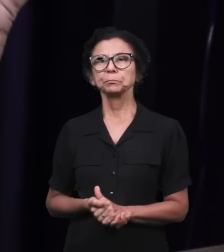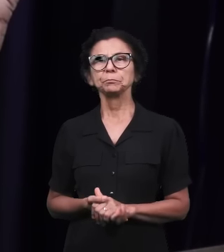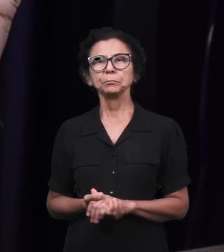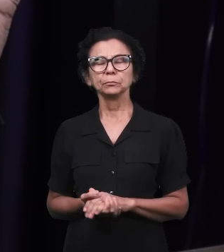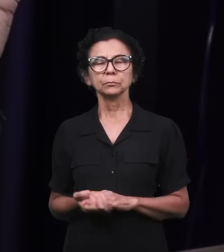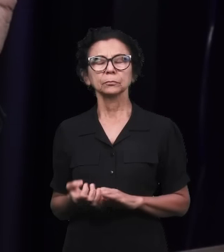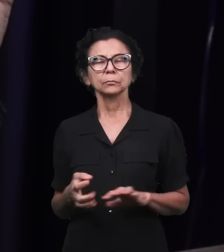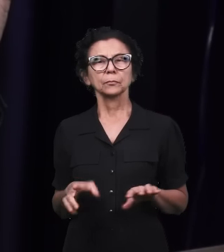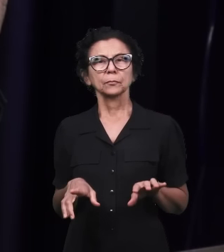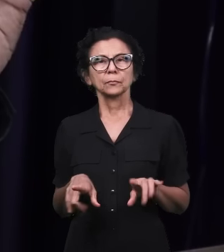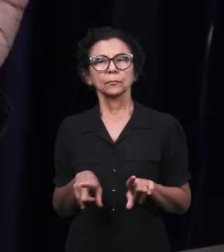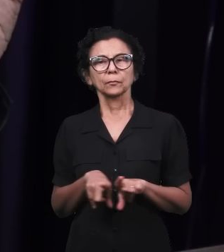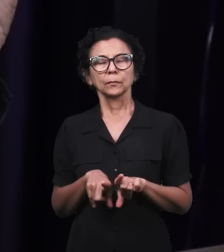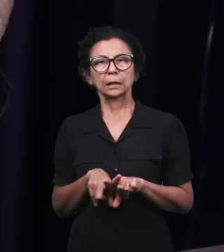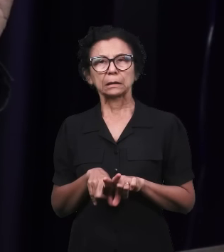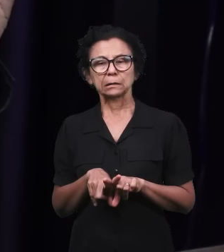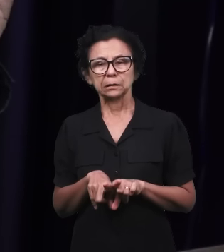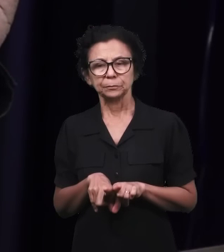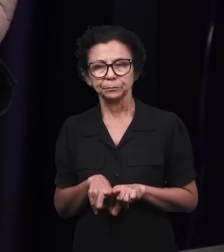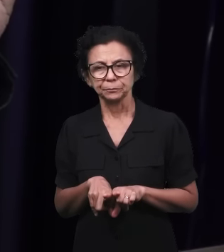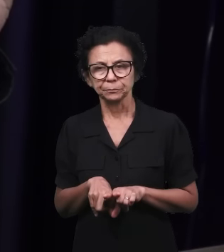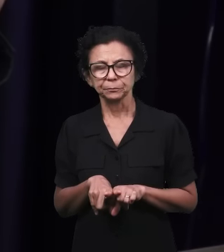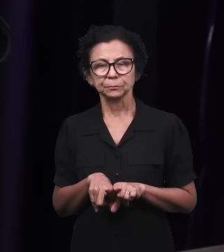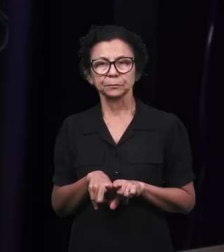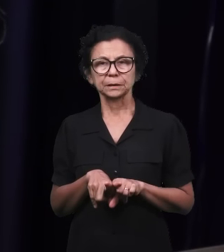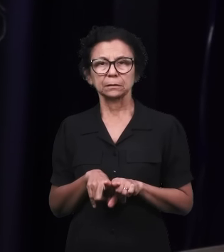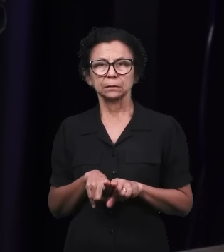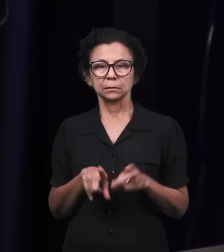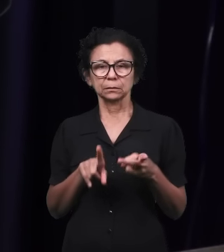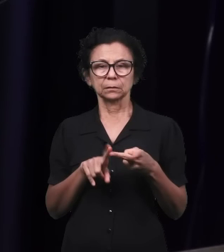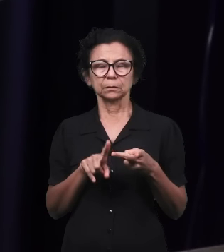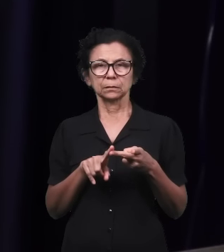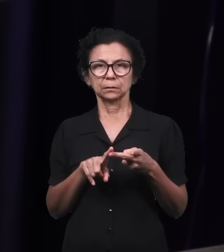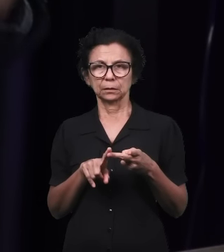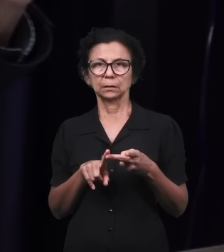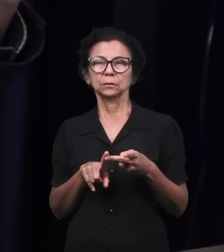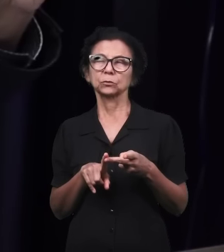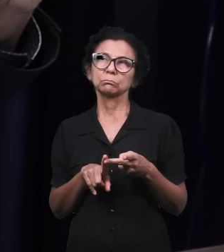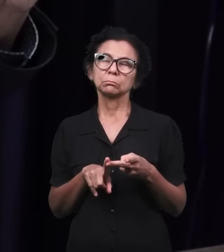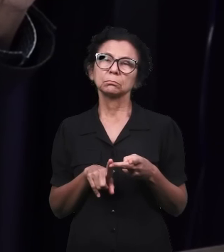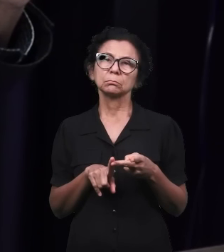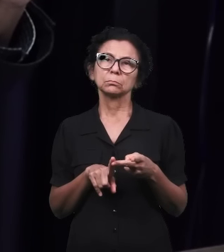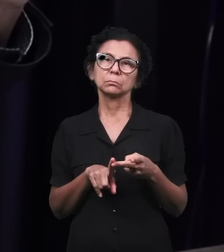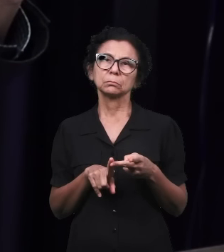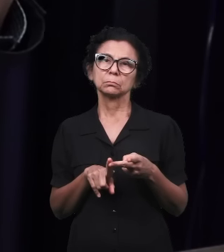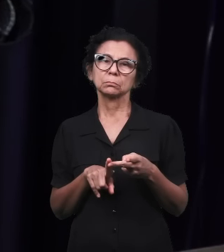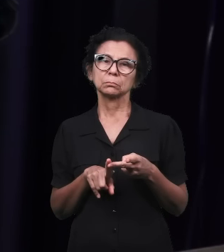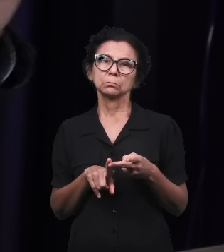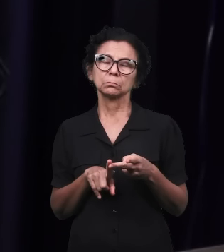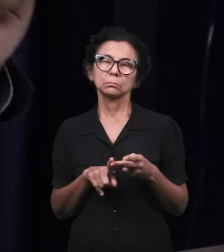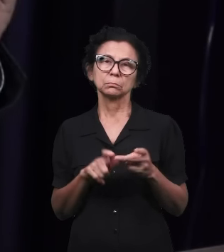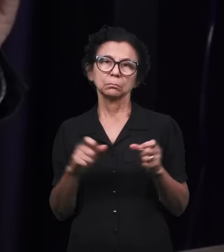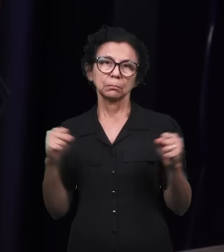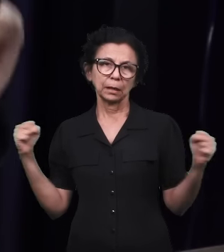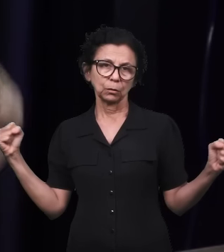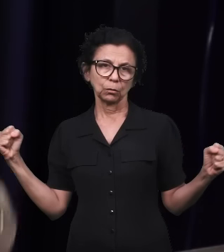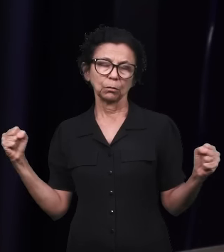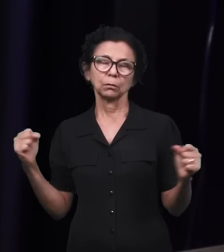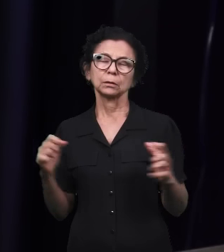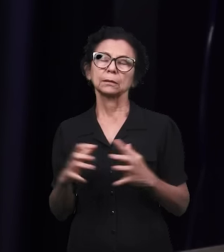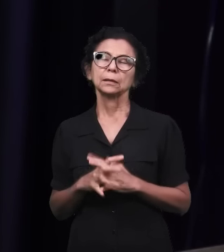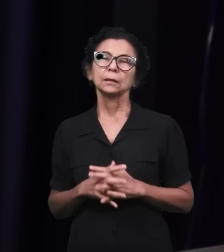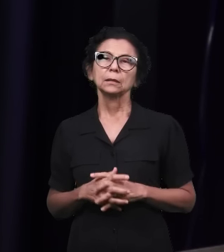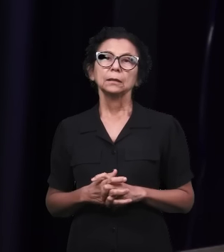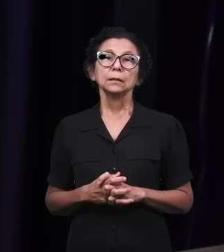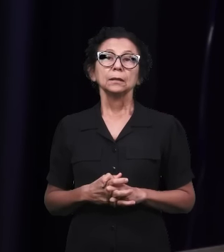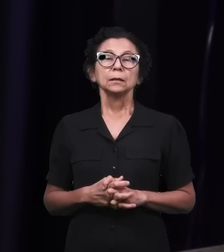nós vemos Cafarnaum como uma cidade um pouco maior, né? No texto que foi lido,